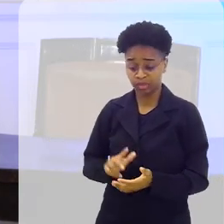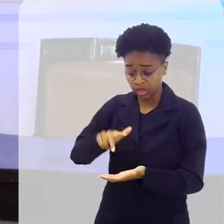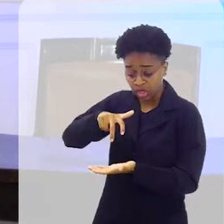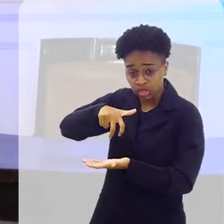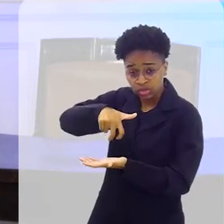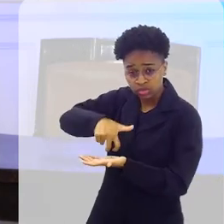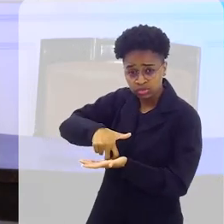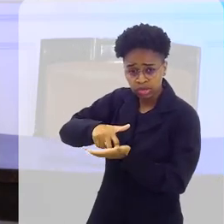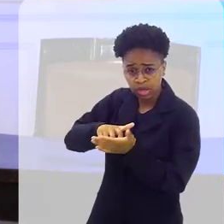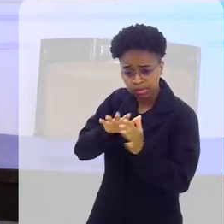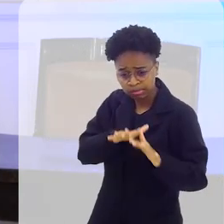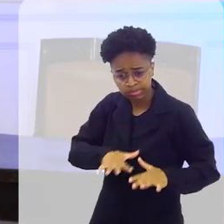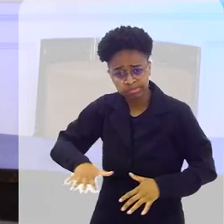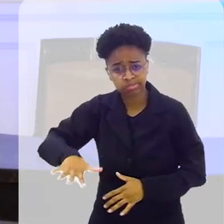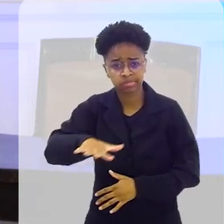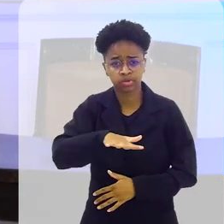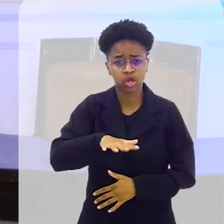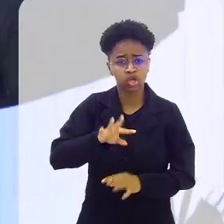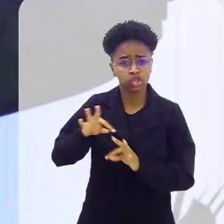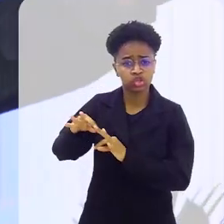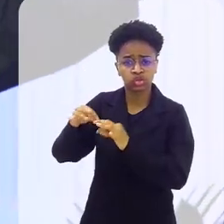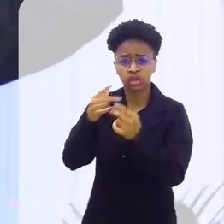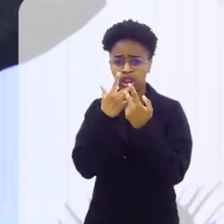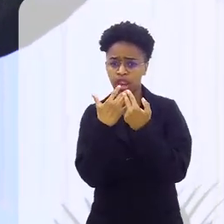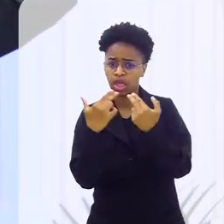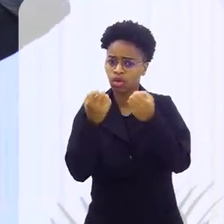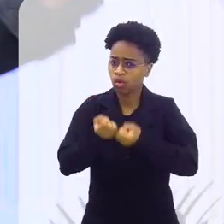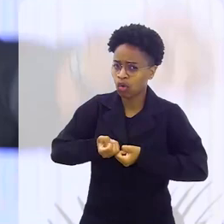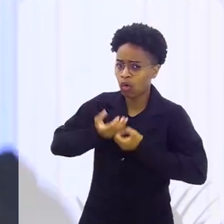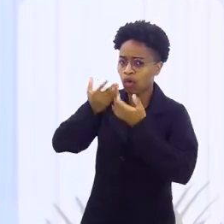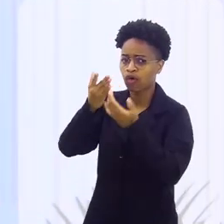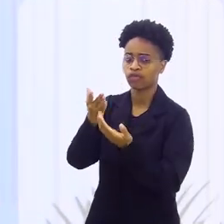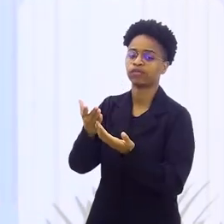Todo joelho se dobrará, toda língua confessará.